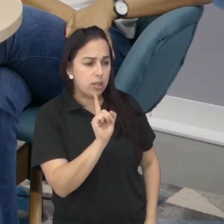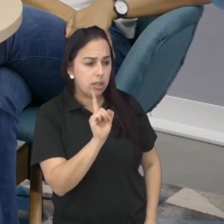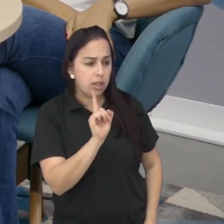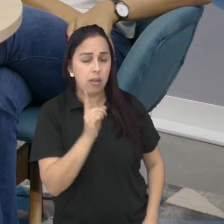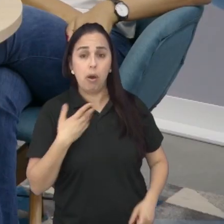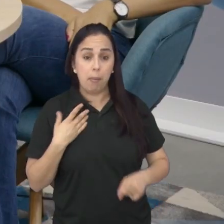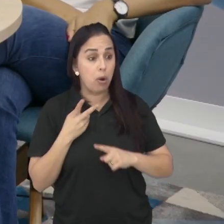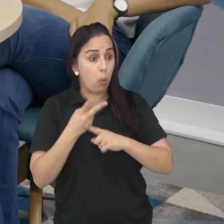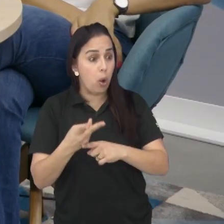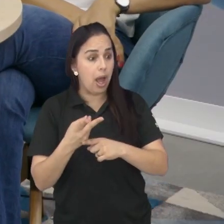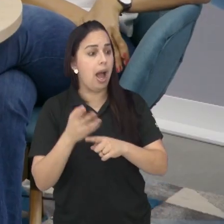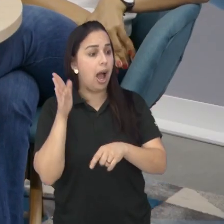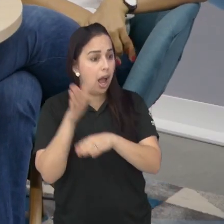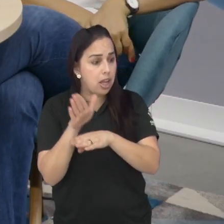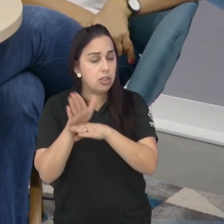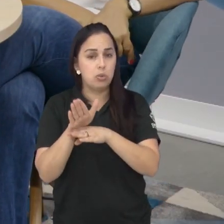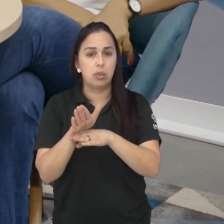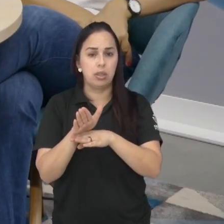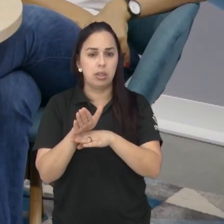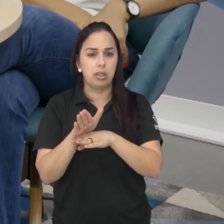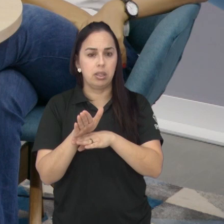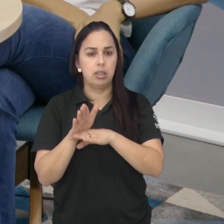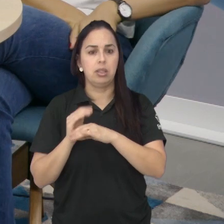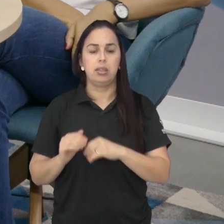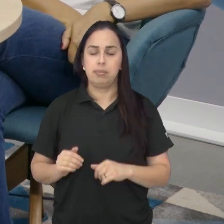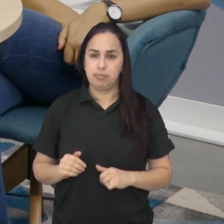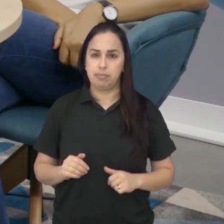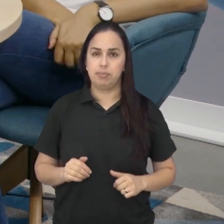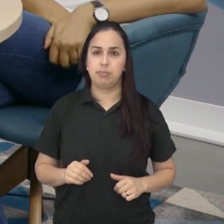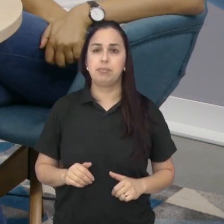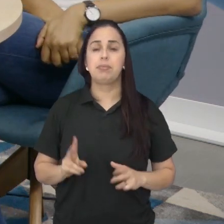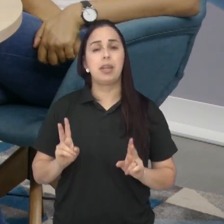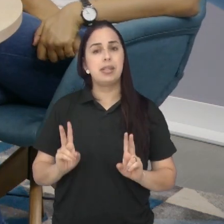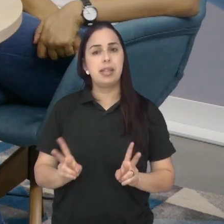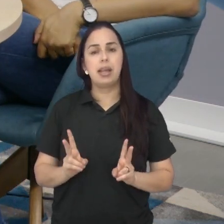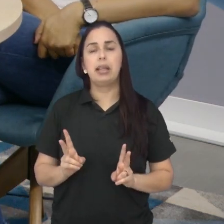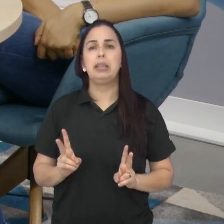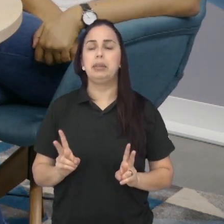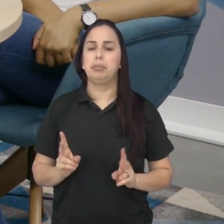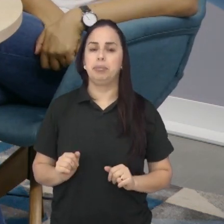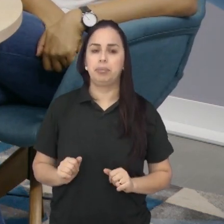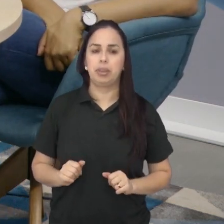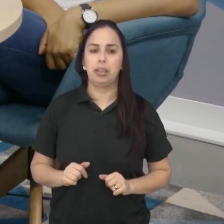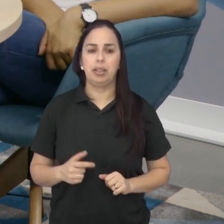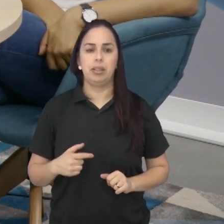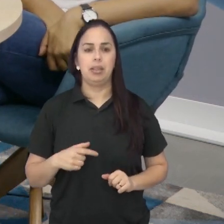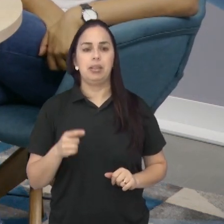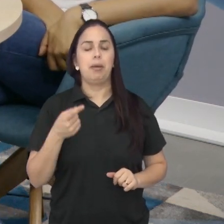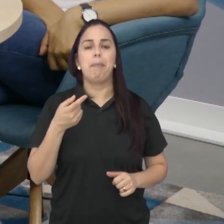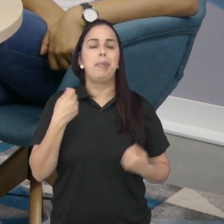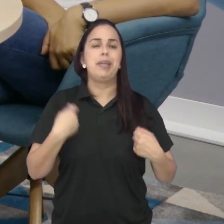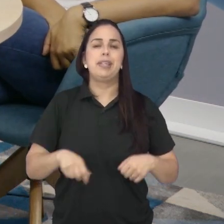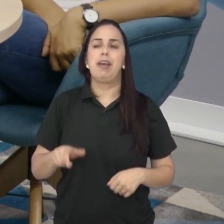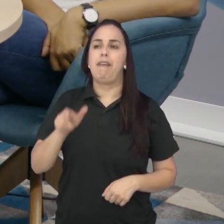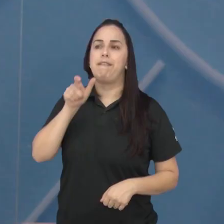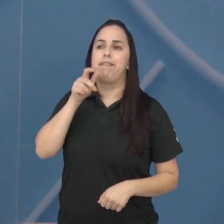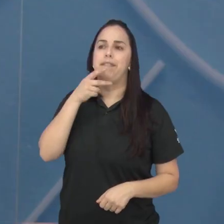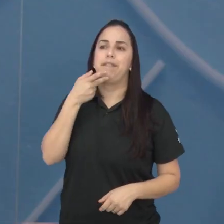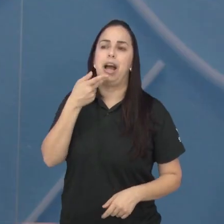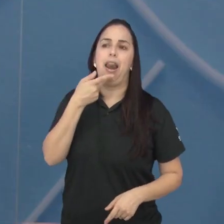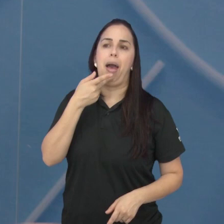vou procurar ajuda. Olha, minha ajuda é isso aqui, né? Sem precisar falar mal do